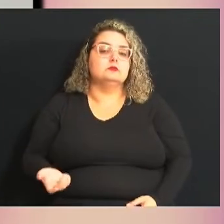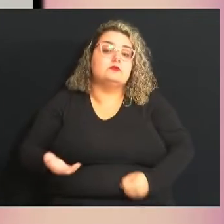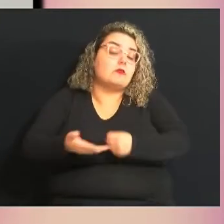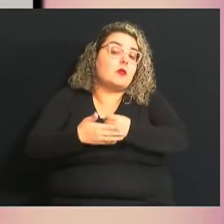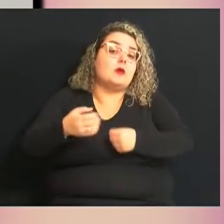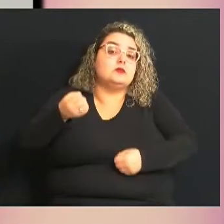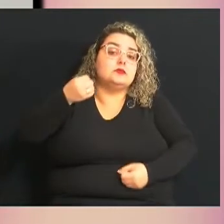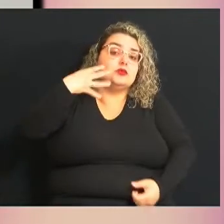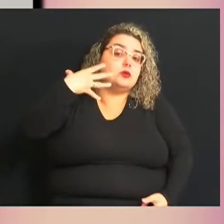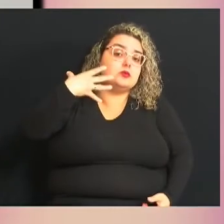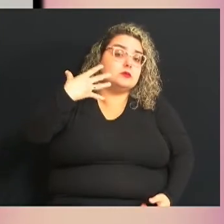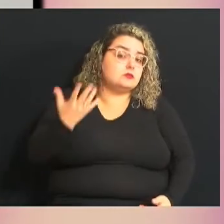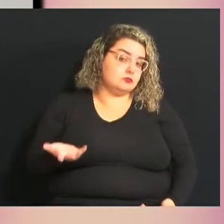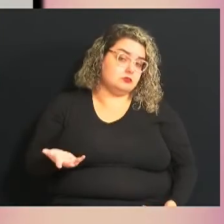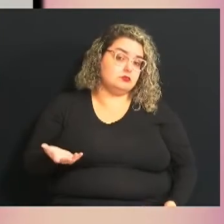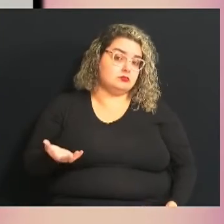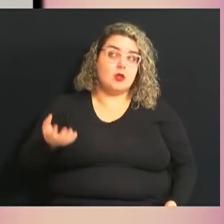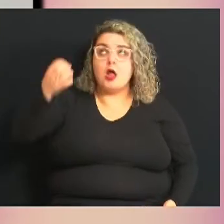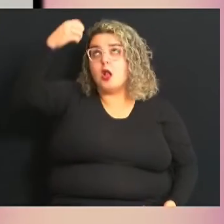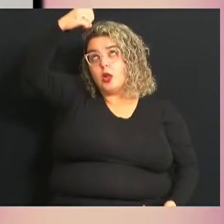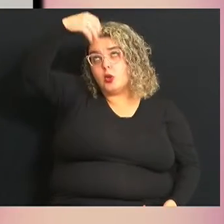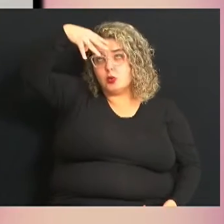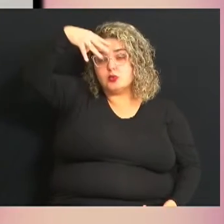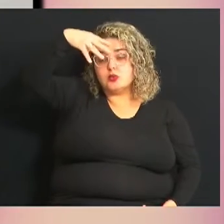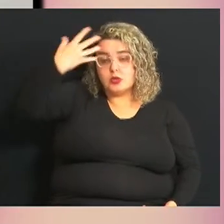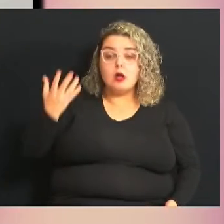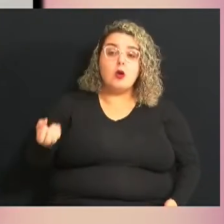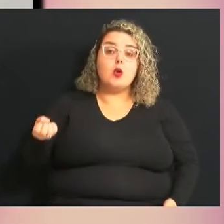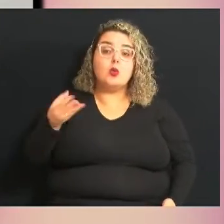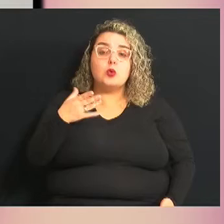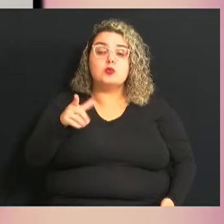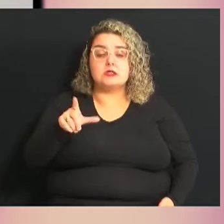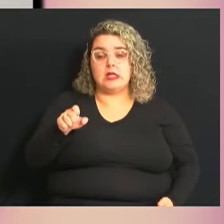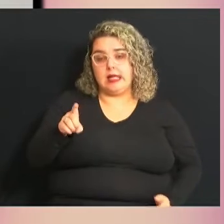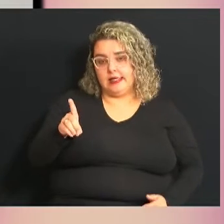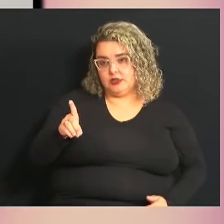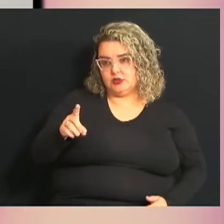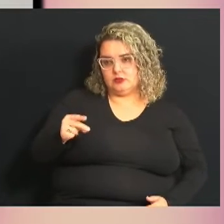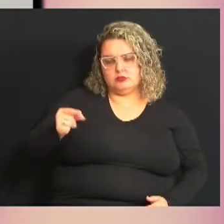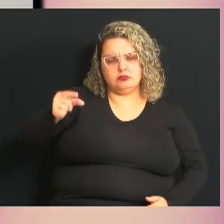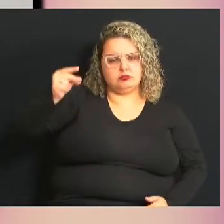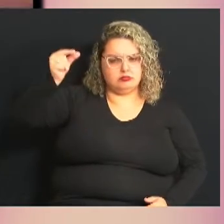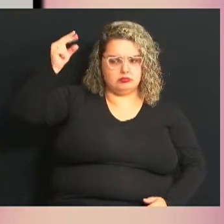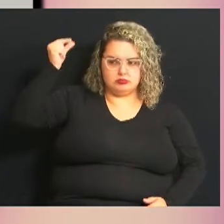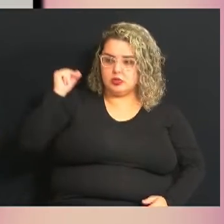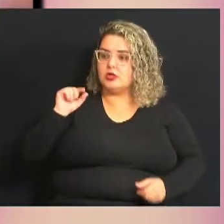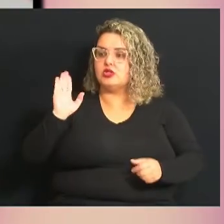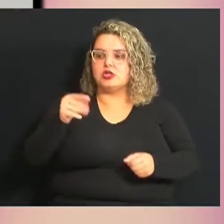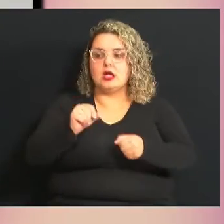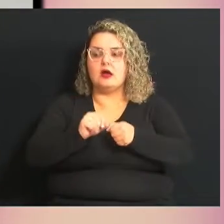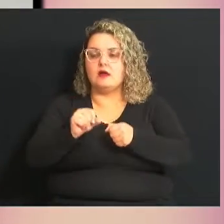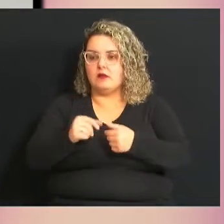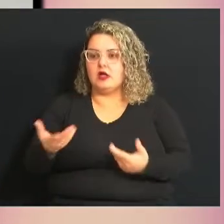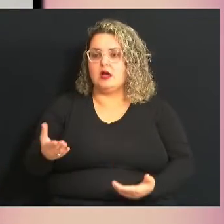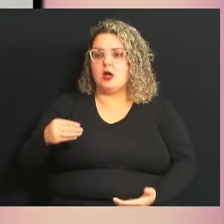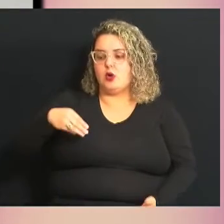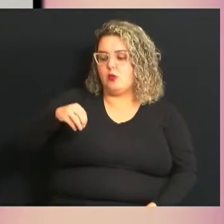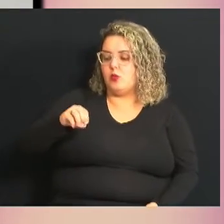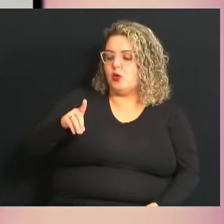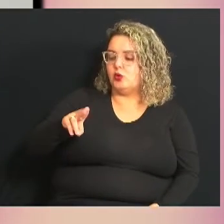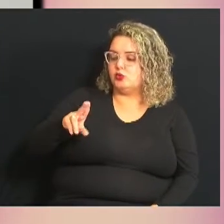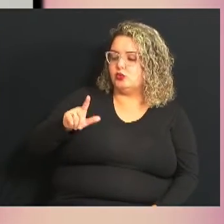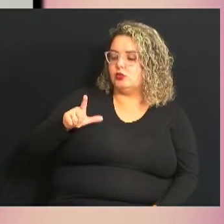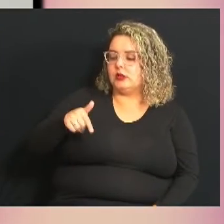Então, é um tratamento que se faz há muito tempo, né, na odontologia, para modulação, para regeneração